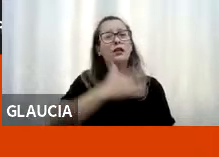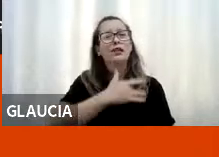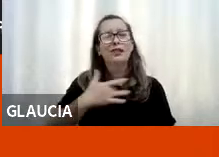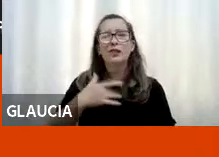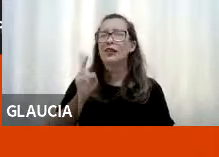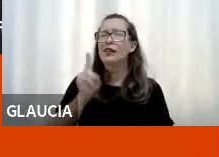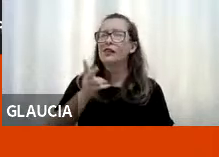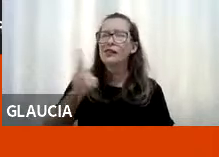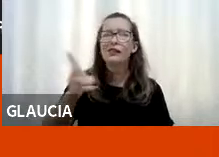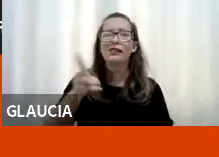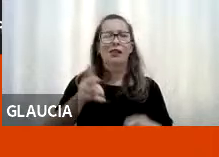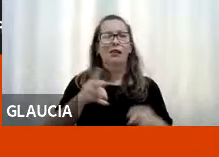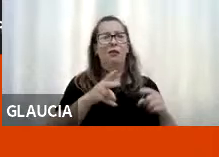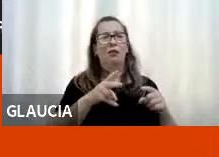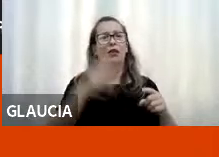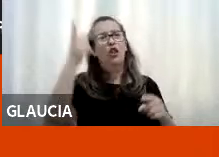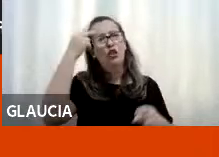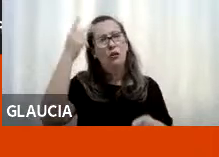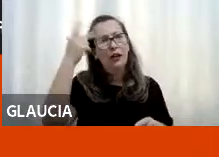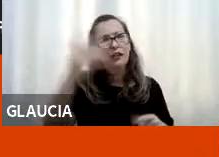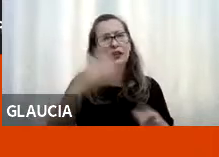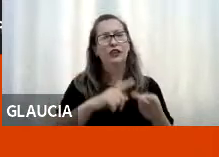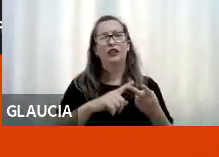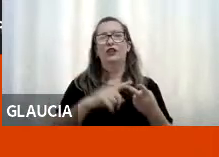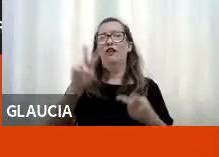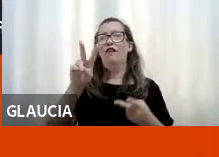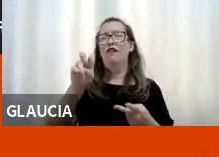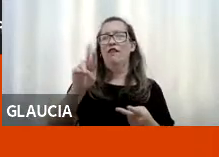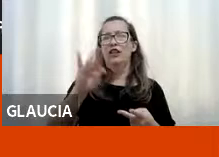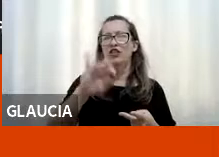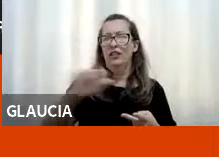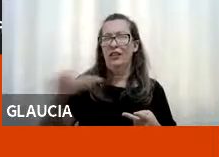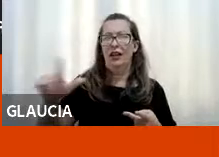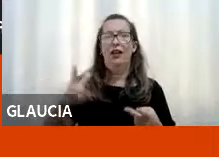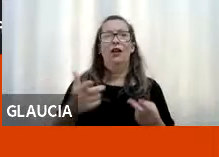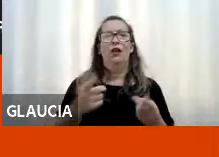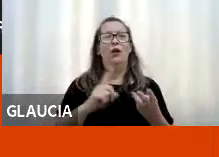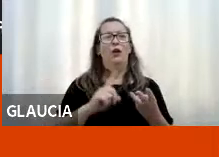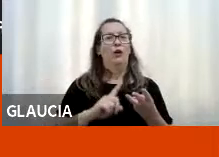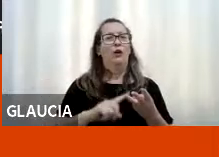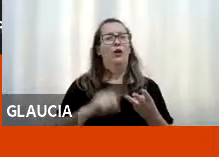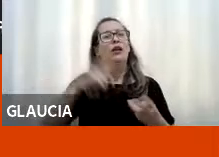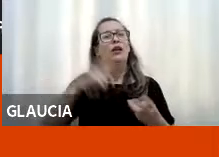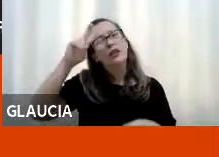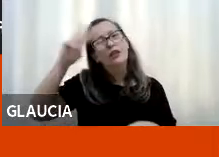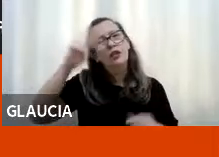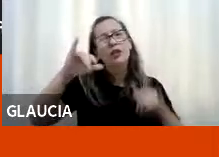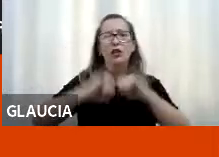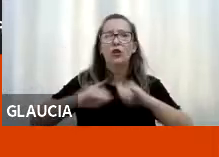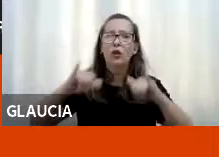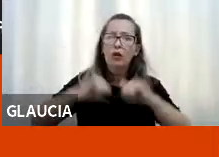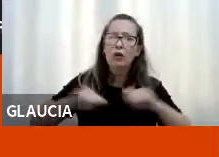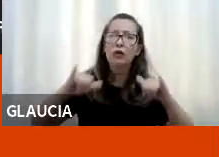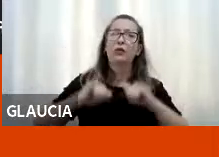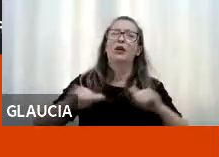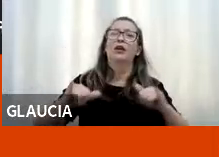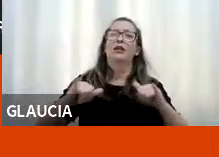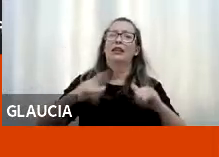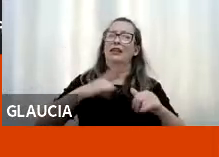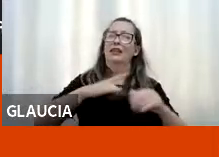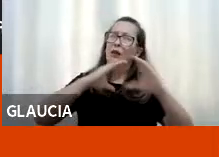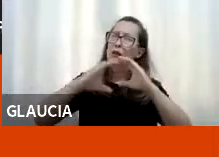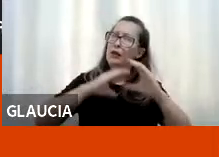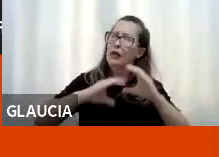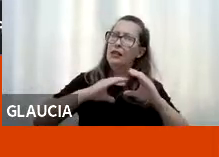normativo, vertical, né? O histórico das campanhas é de uma comunicação muito autoritária no